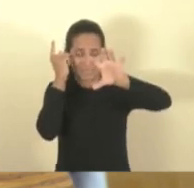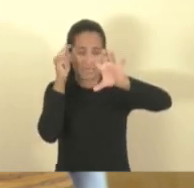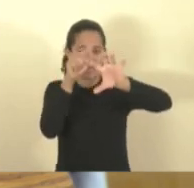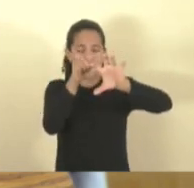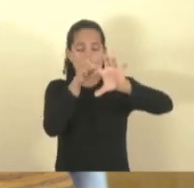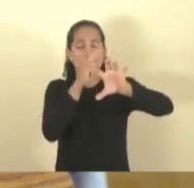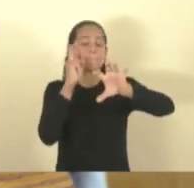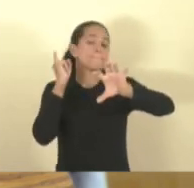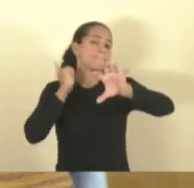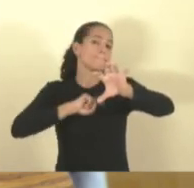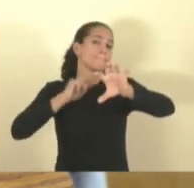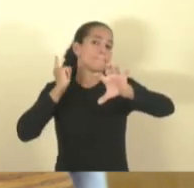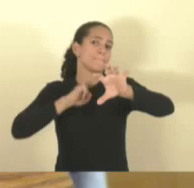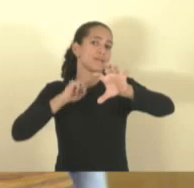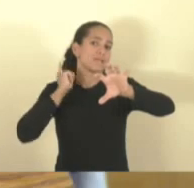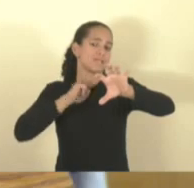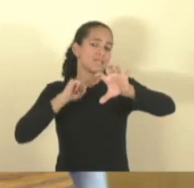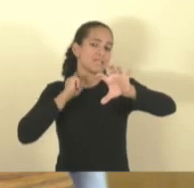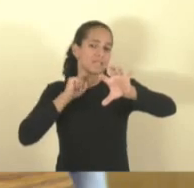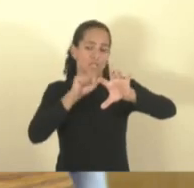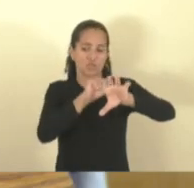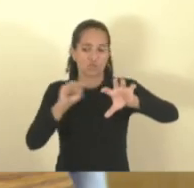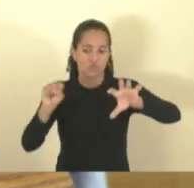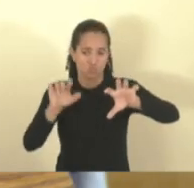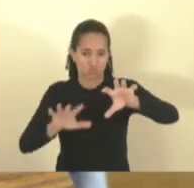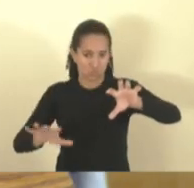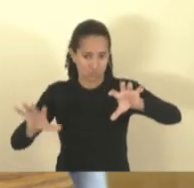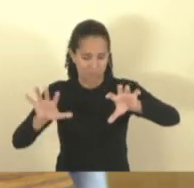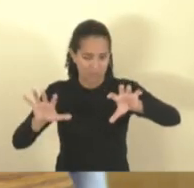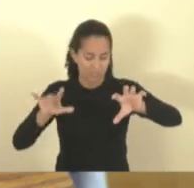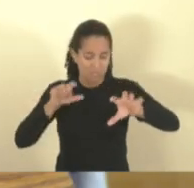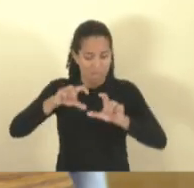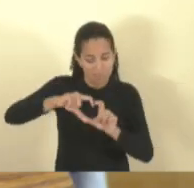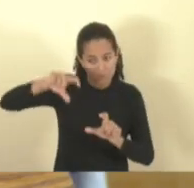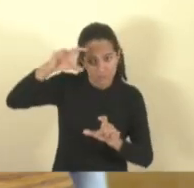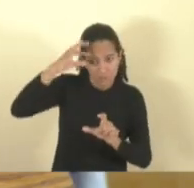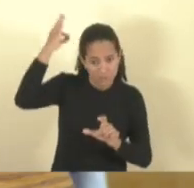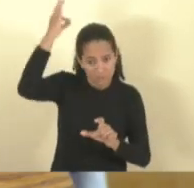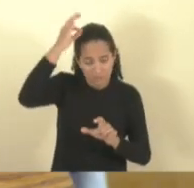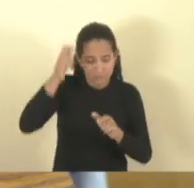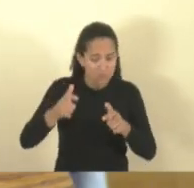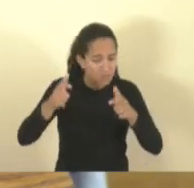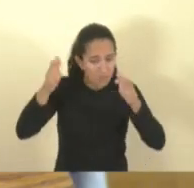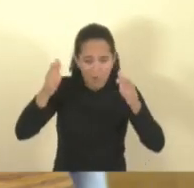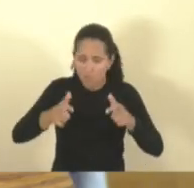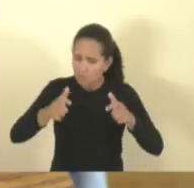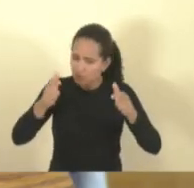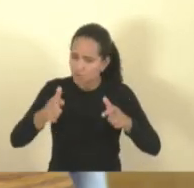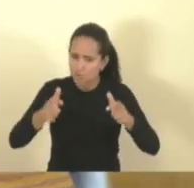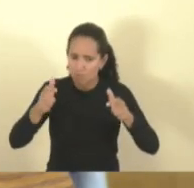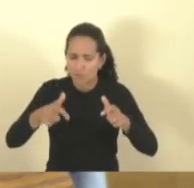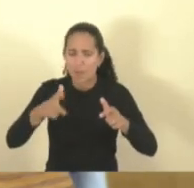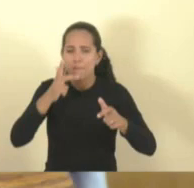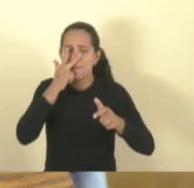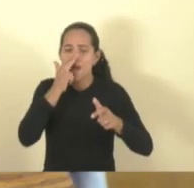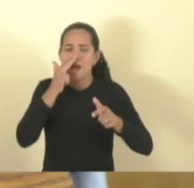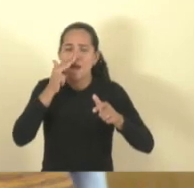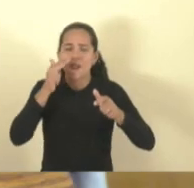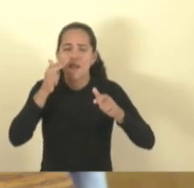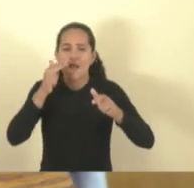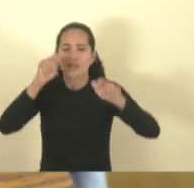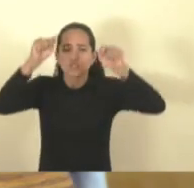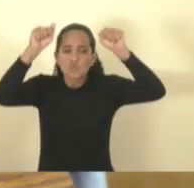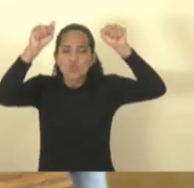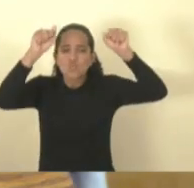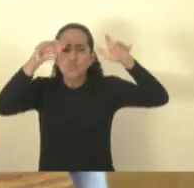Gerais. Mas o Estado do Espírito Santo hoje tem sido o Estado que tem sido luz para iluminar o caminho desse